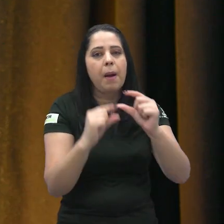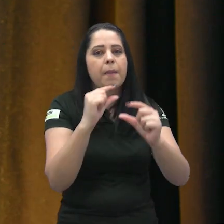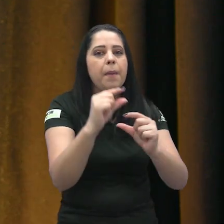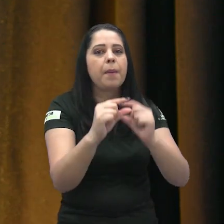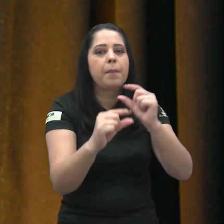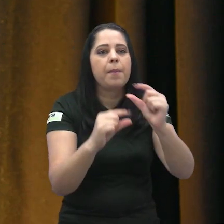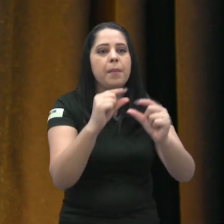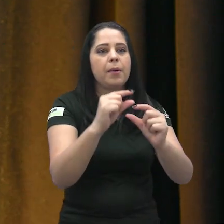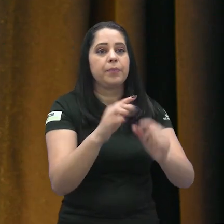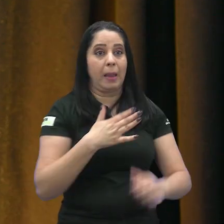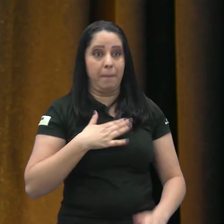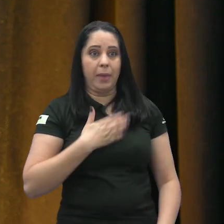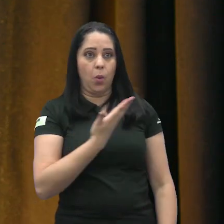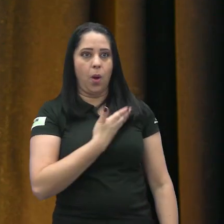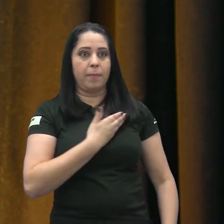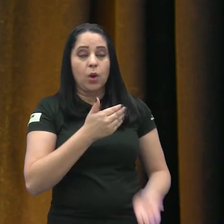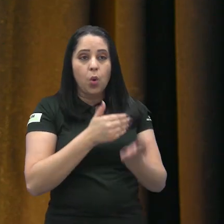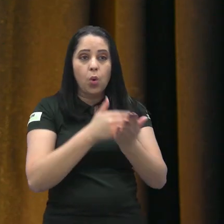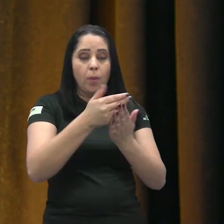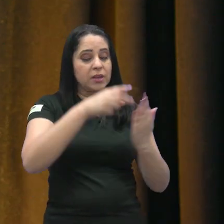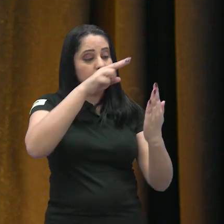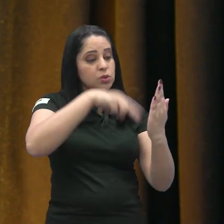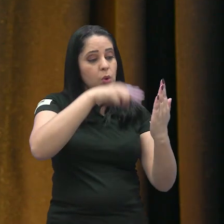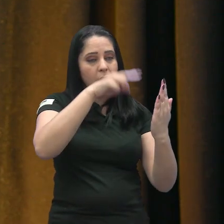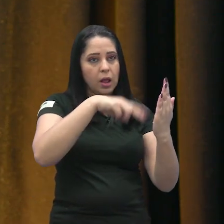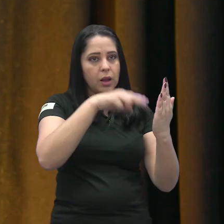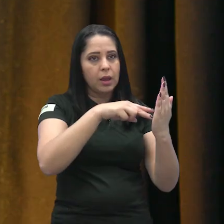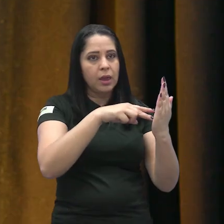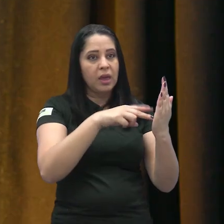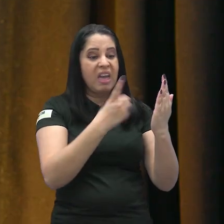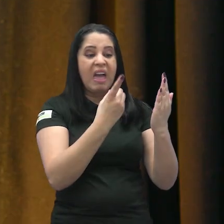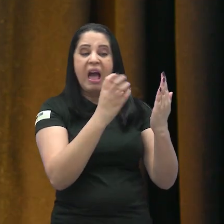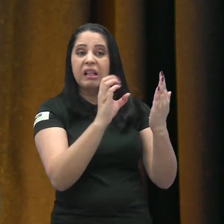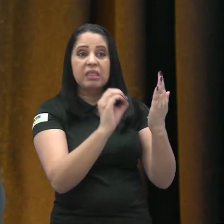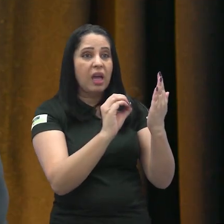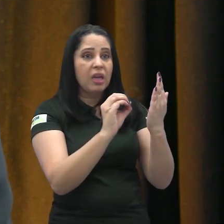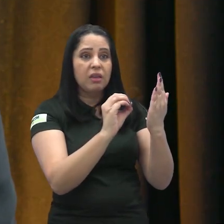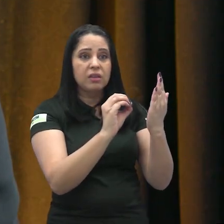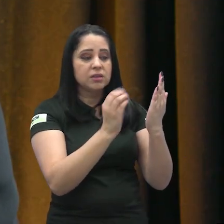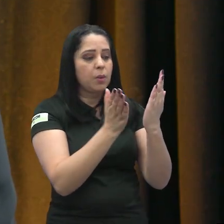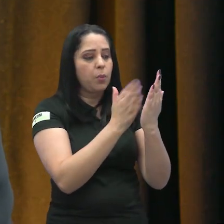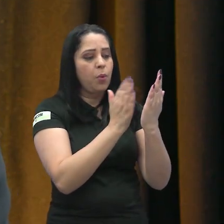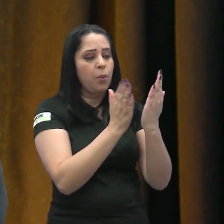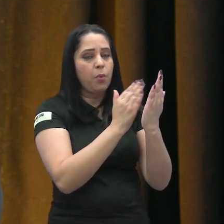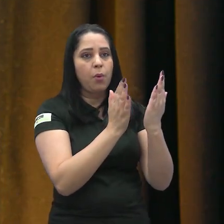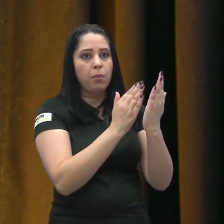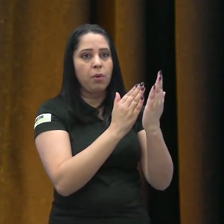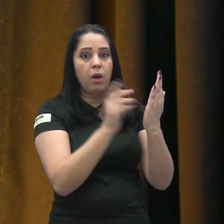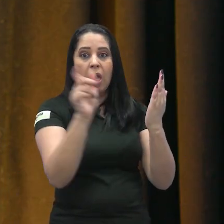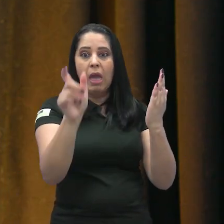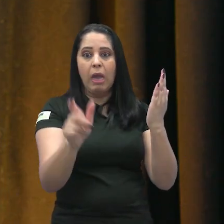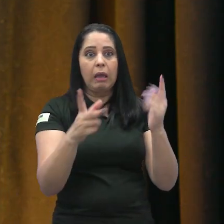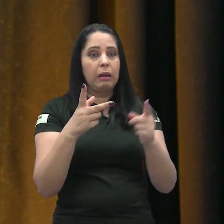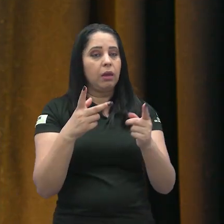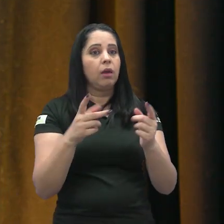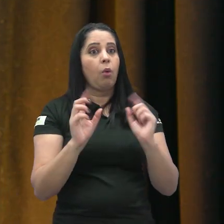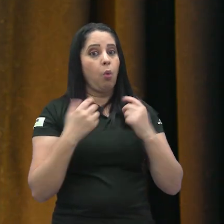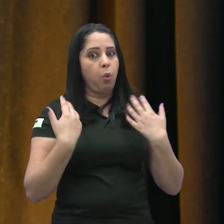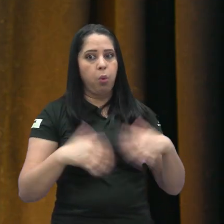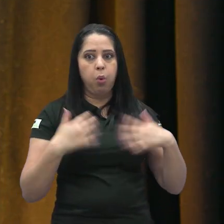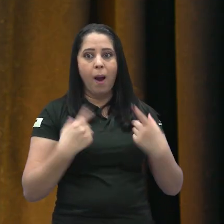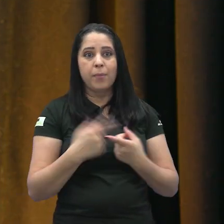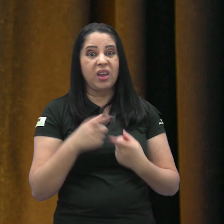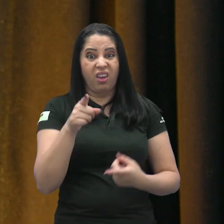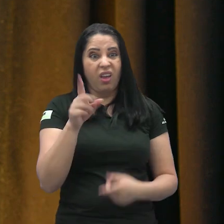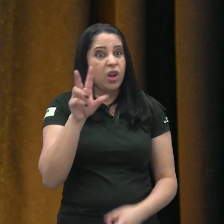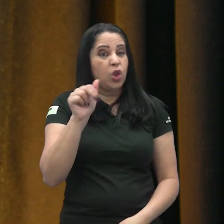começando a fazer a parte de leitura. Começou com 10 páginas por dia. Está sendo uma grande vitória para ele, para